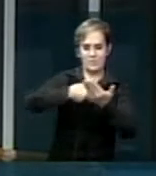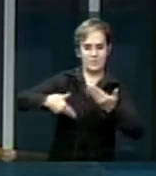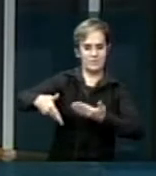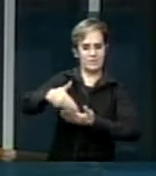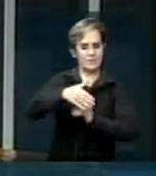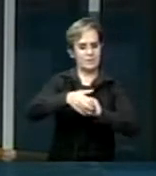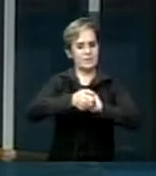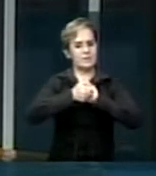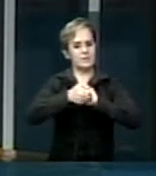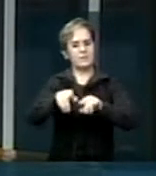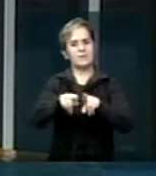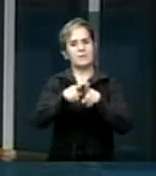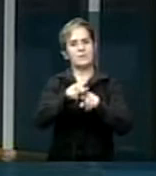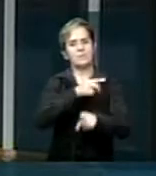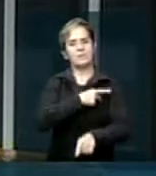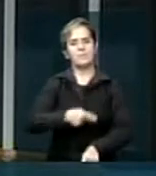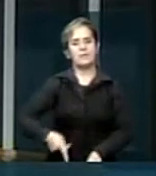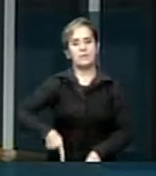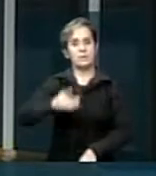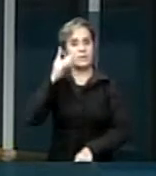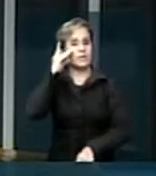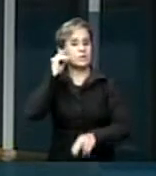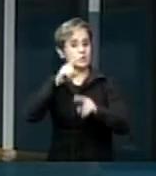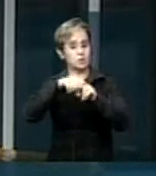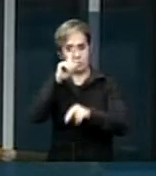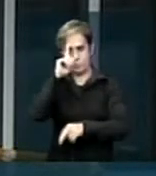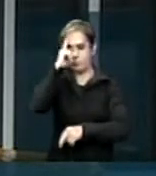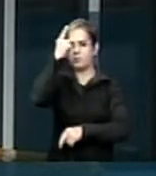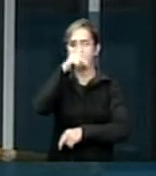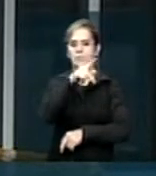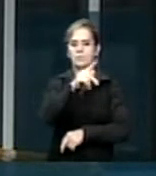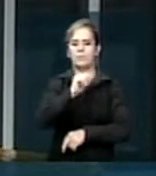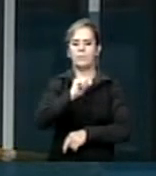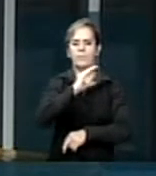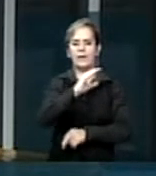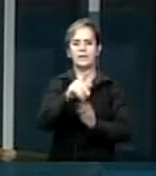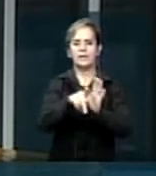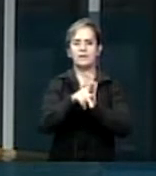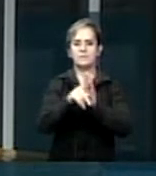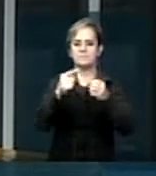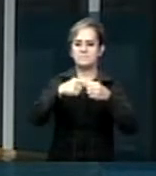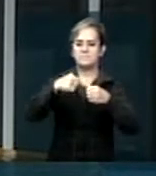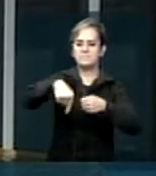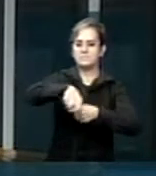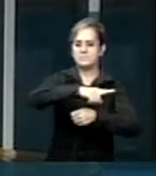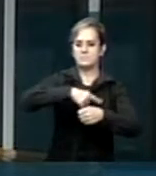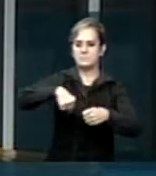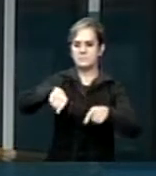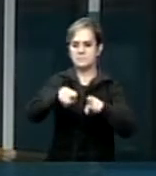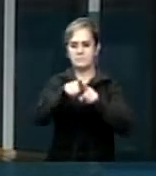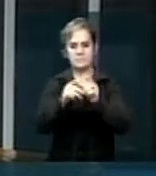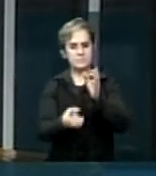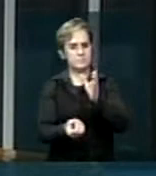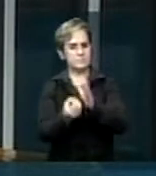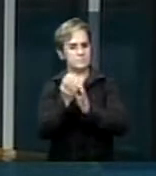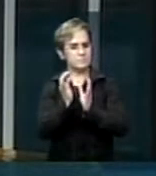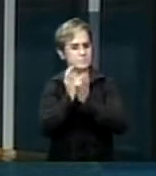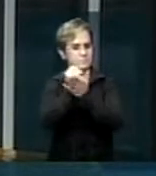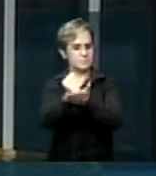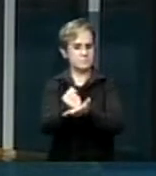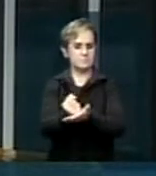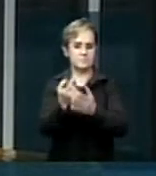Saúdo a presidente Dilma Rousseff pela iniciativa da criação do PAC do Entorno. A criação da Frente Parlamentar de Incentivo ao